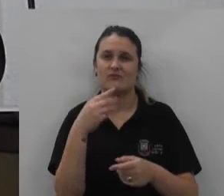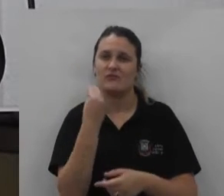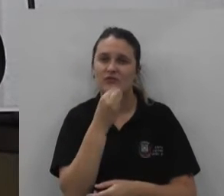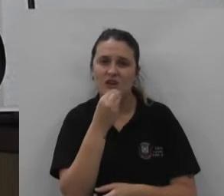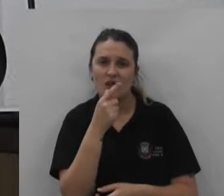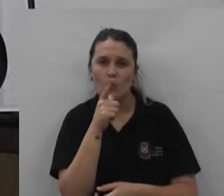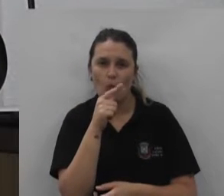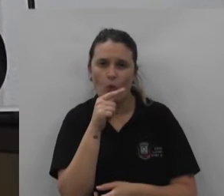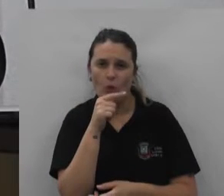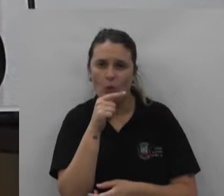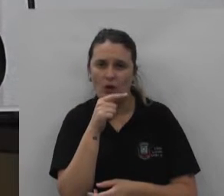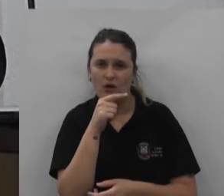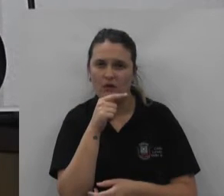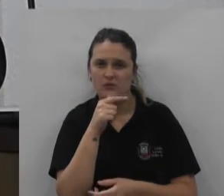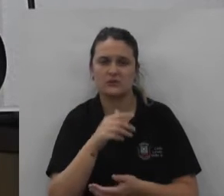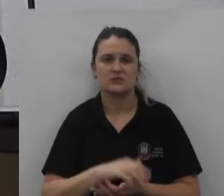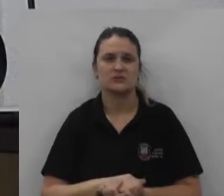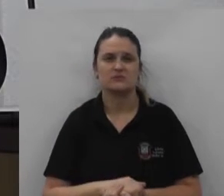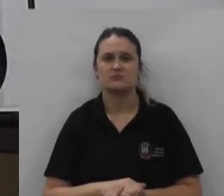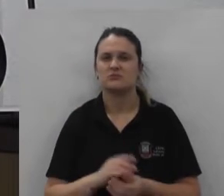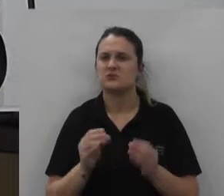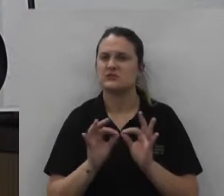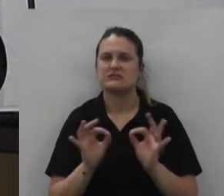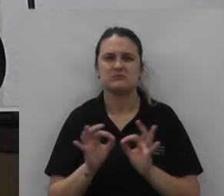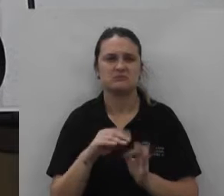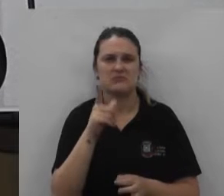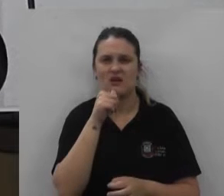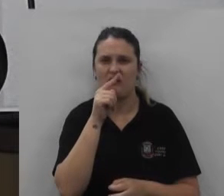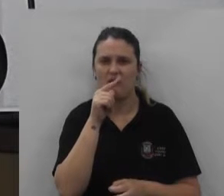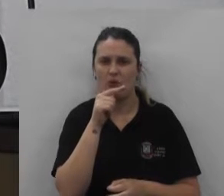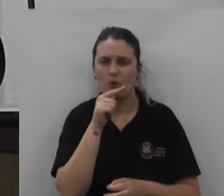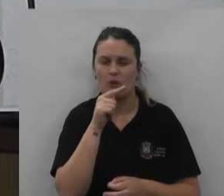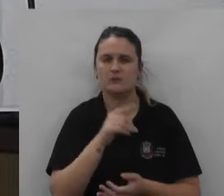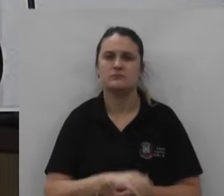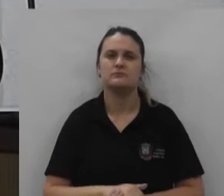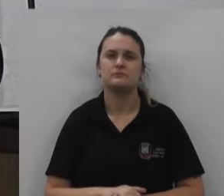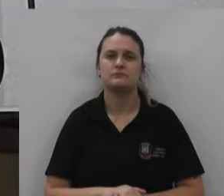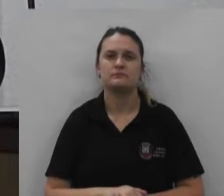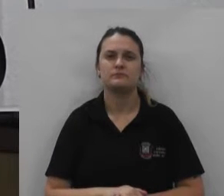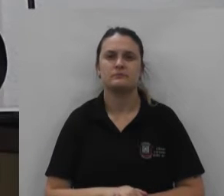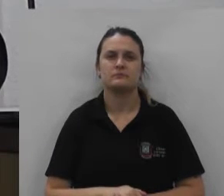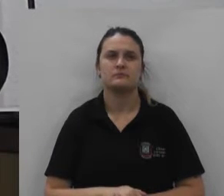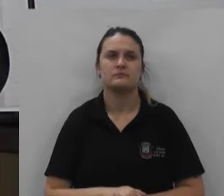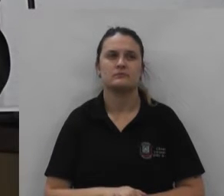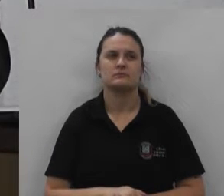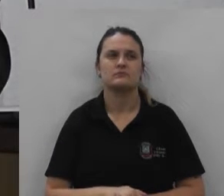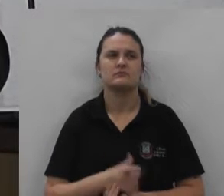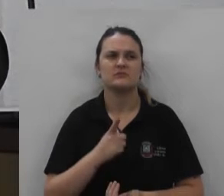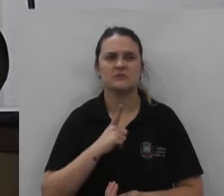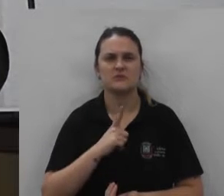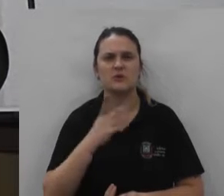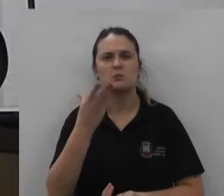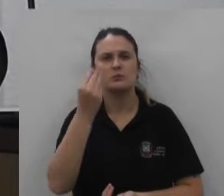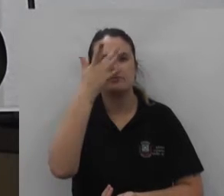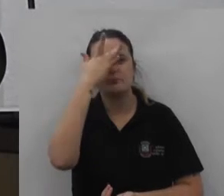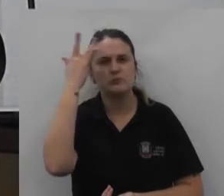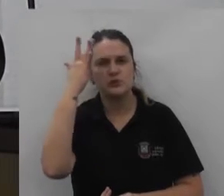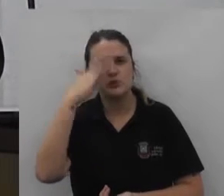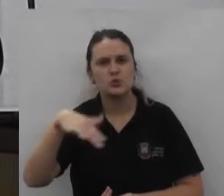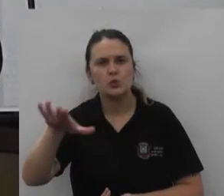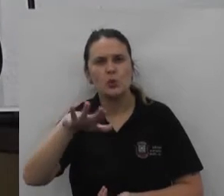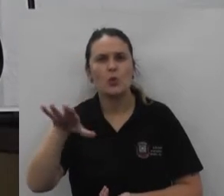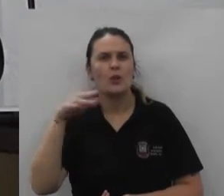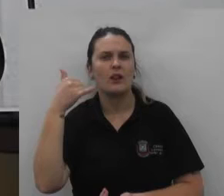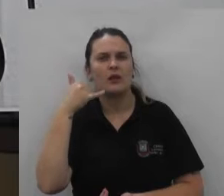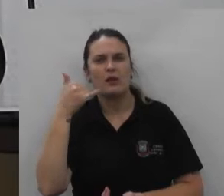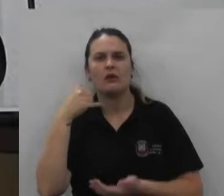lá era 30, baixaram para 10. Deveriam ter buscado um intermediário. São inúmeras pessoas que